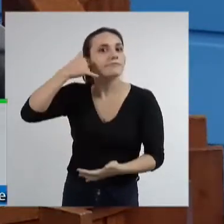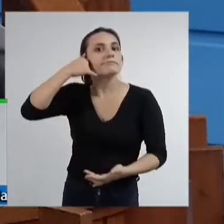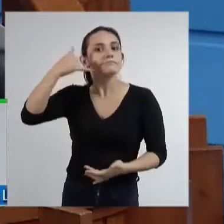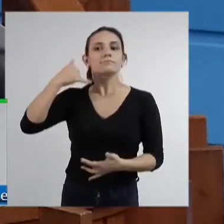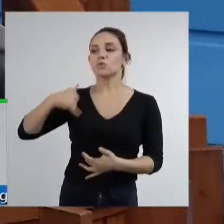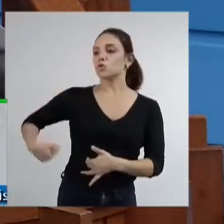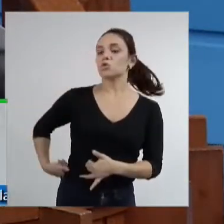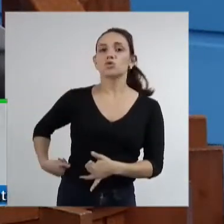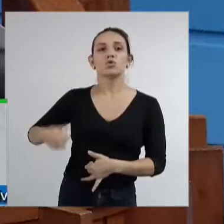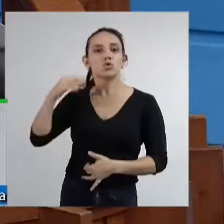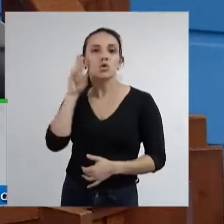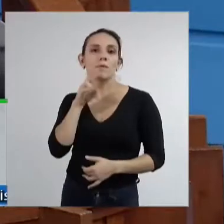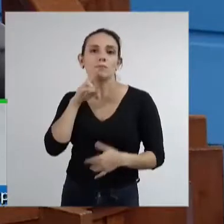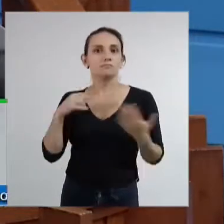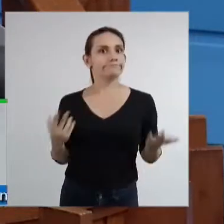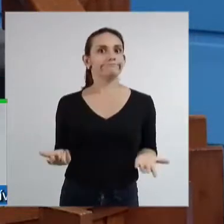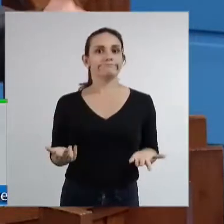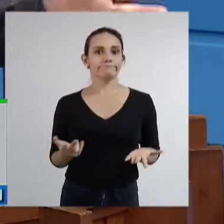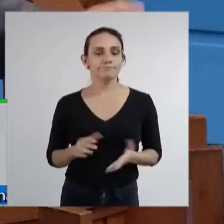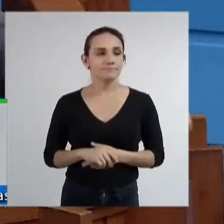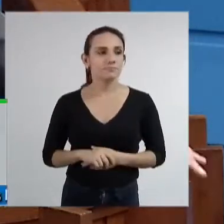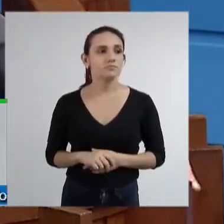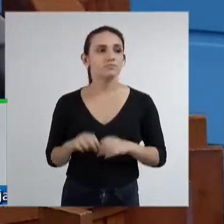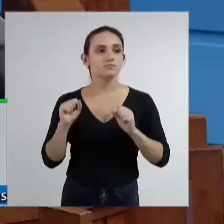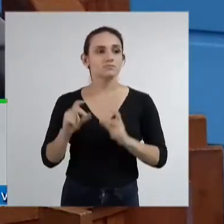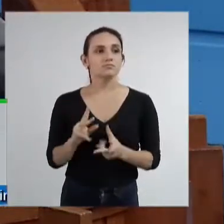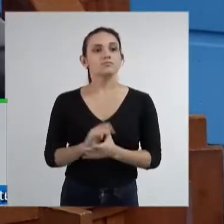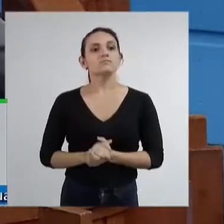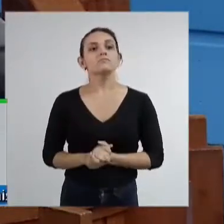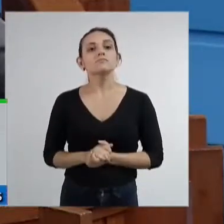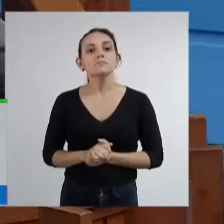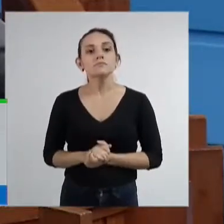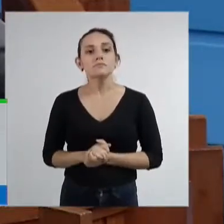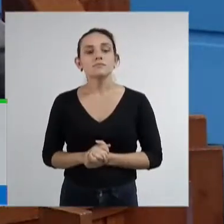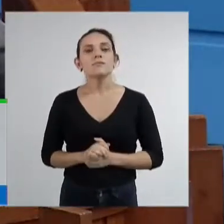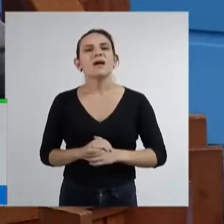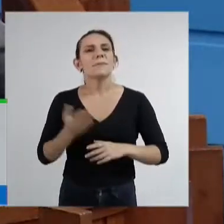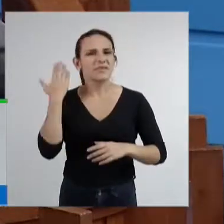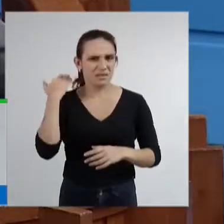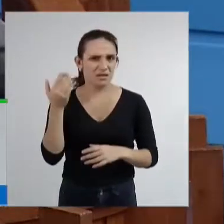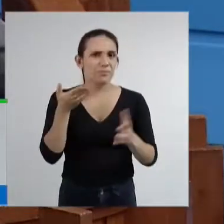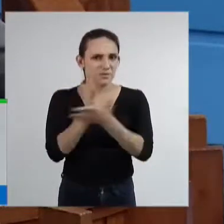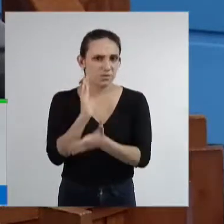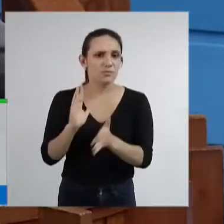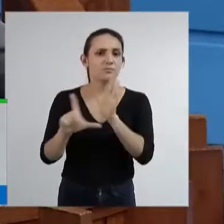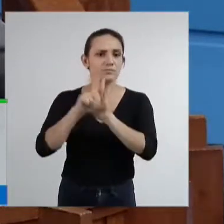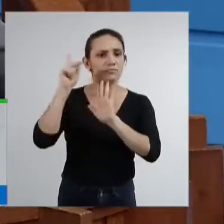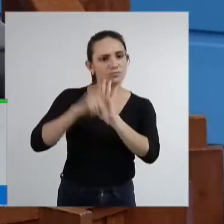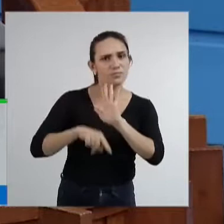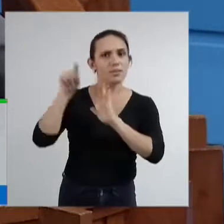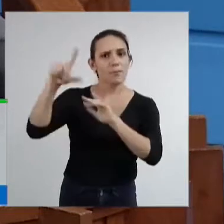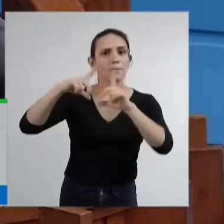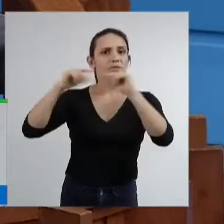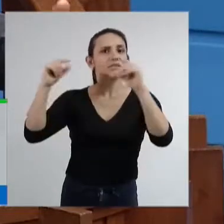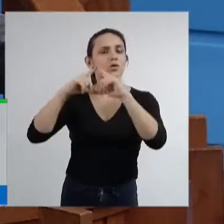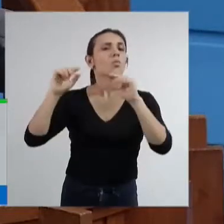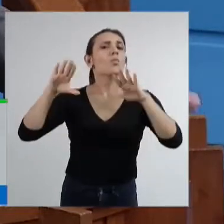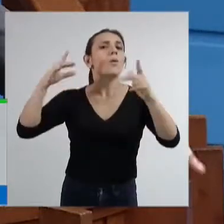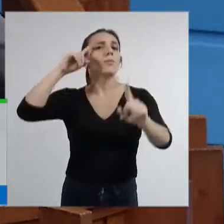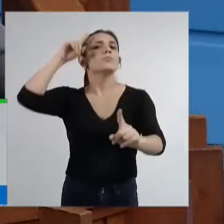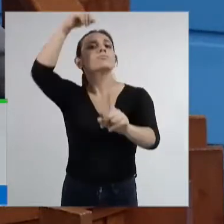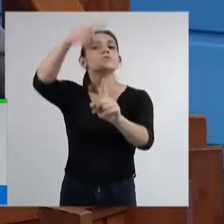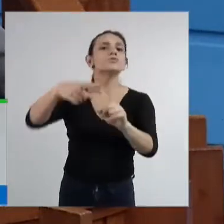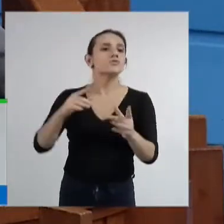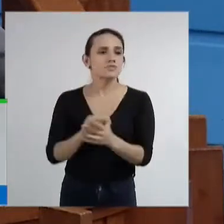celular. Agora, à época que nós aprovamos esse projeto lá em Brasília, a intenção era de que as